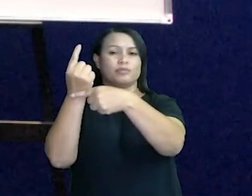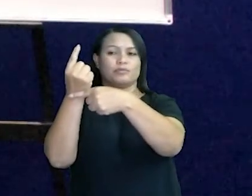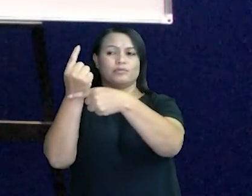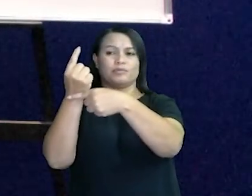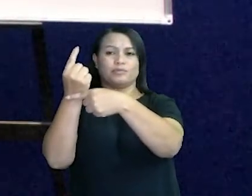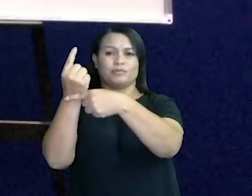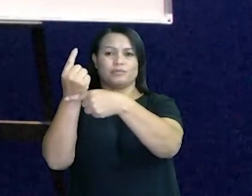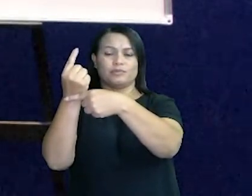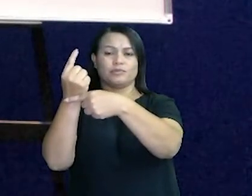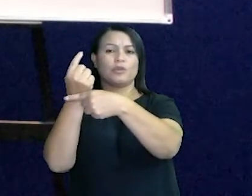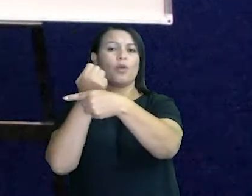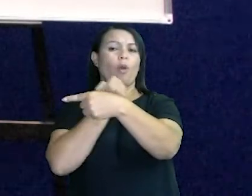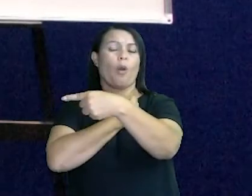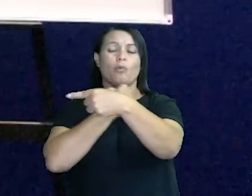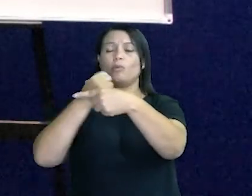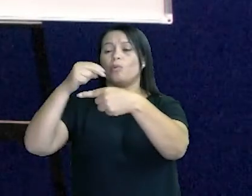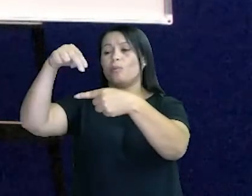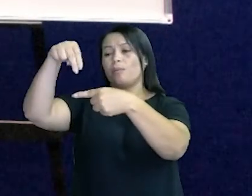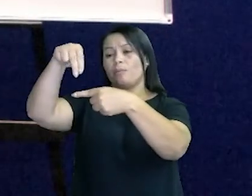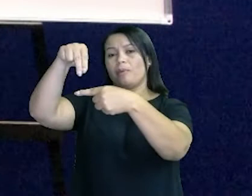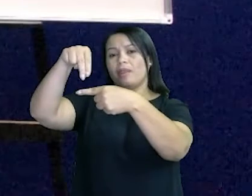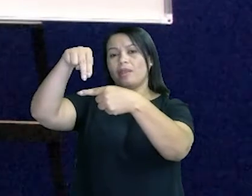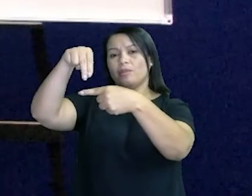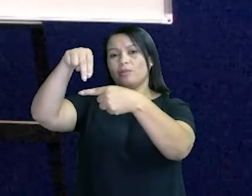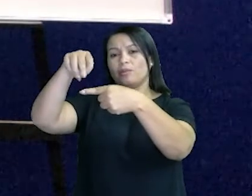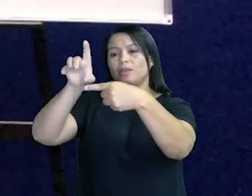cima como numerador